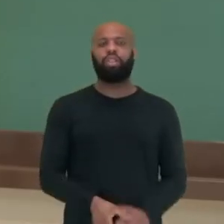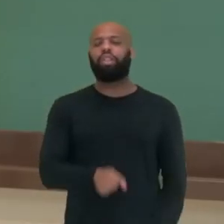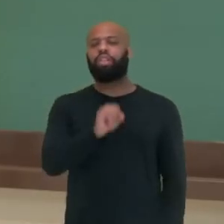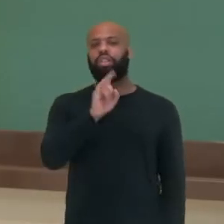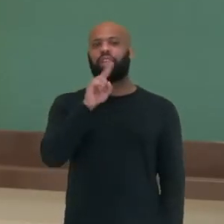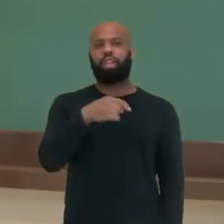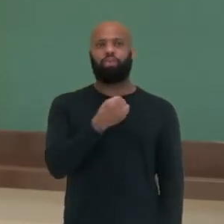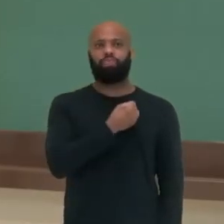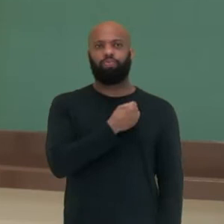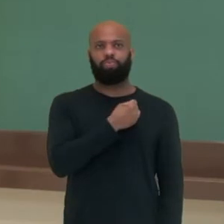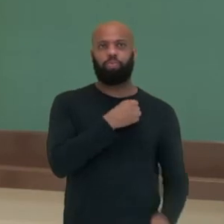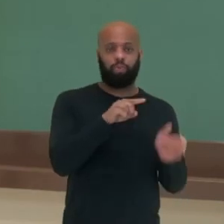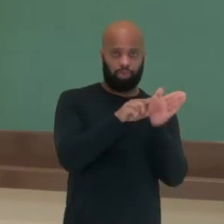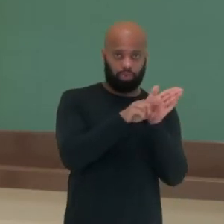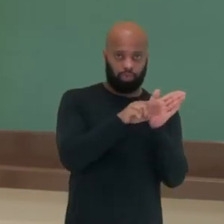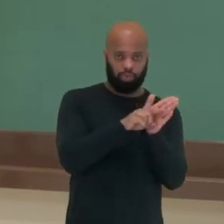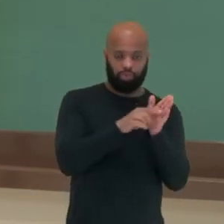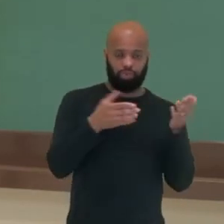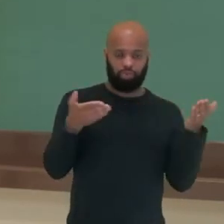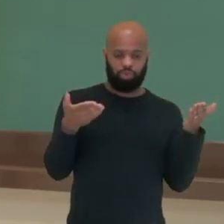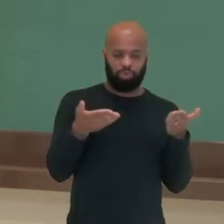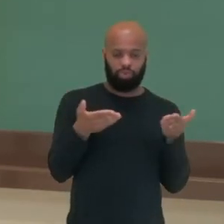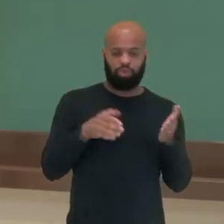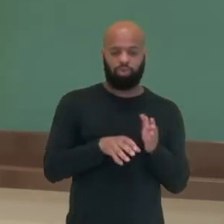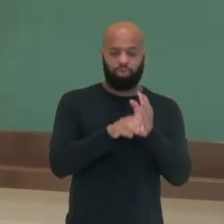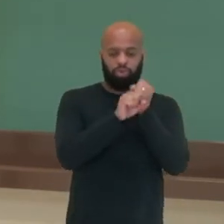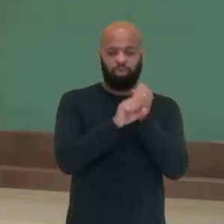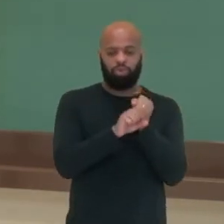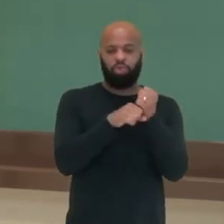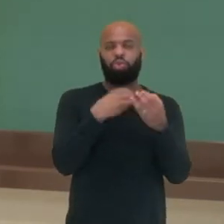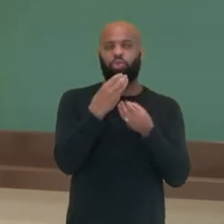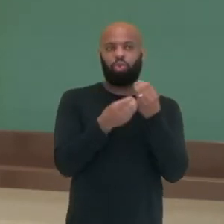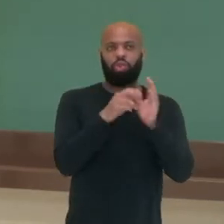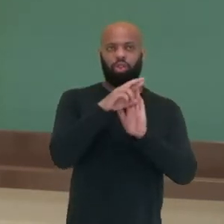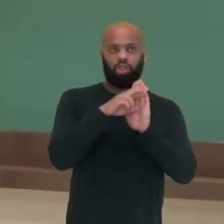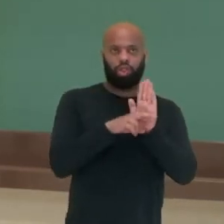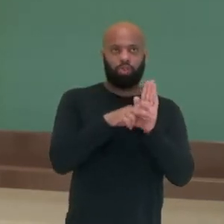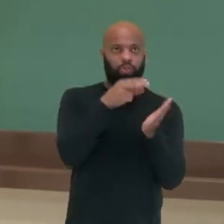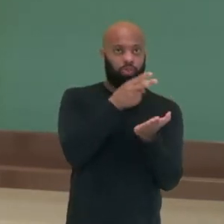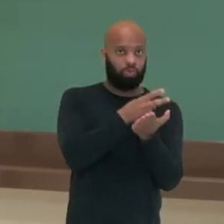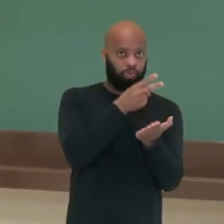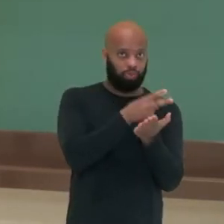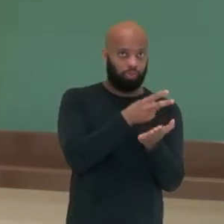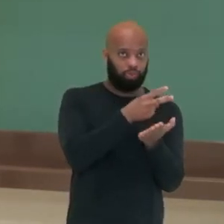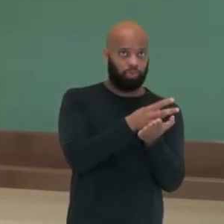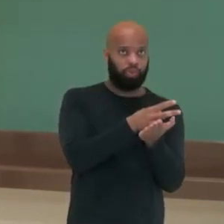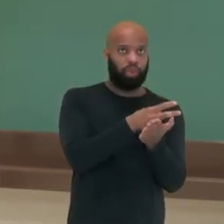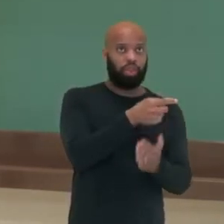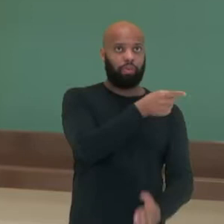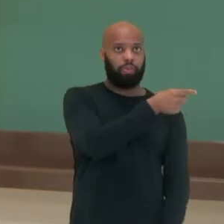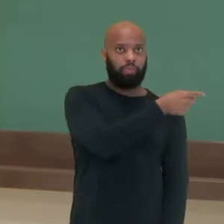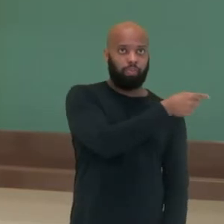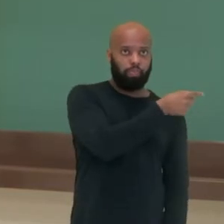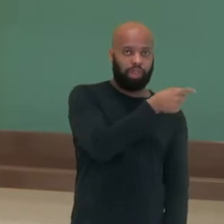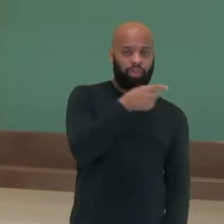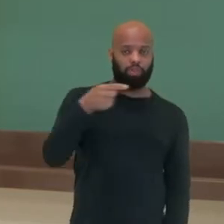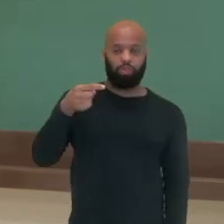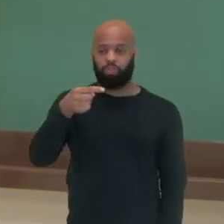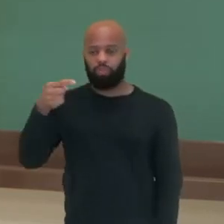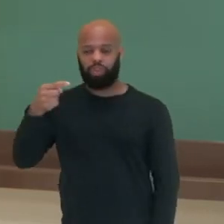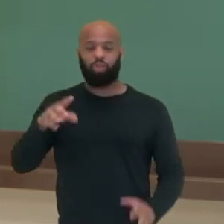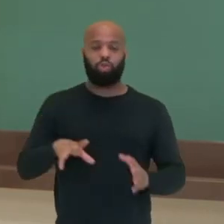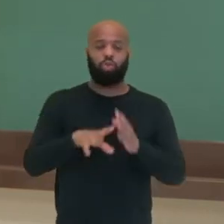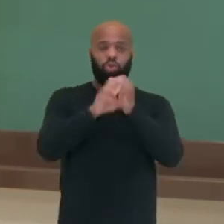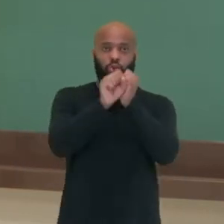números negativos, uma soma, como é que é a regrinha? Permanece o mesmo o sinal, no caso menos,